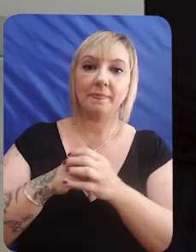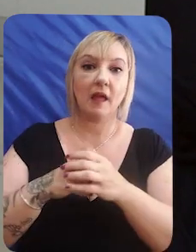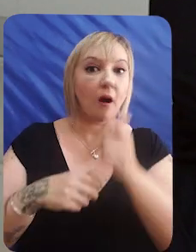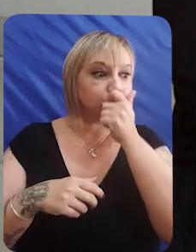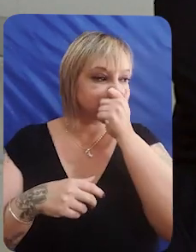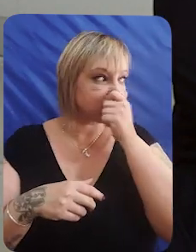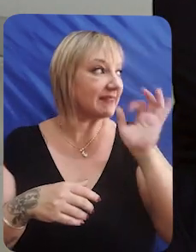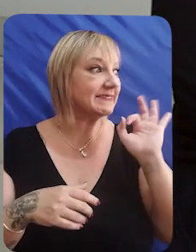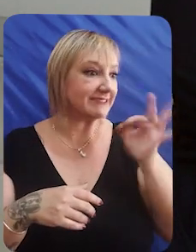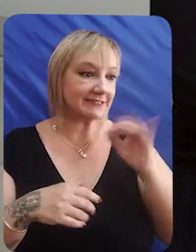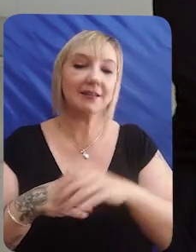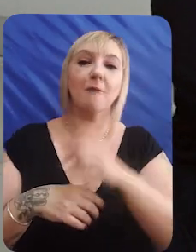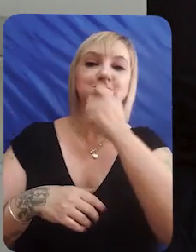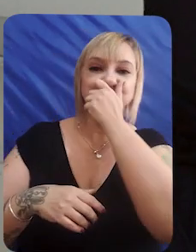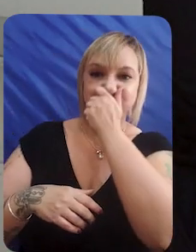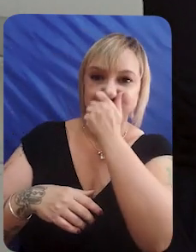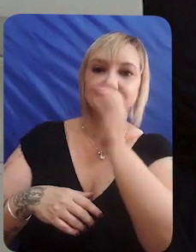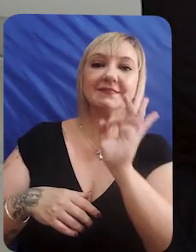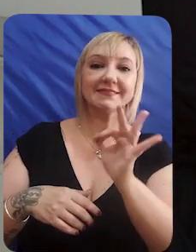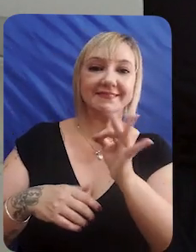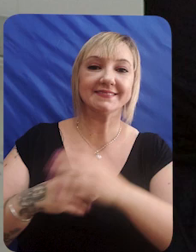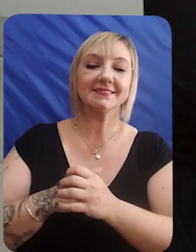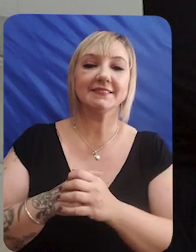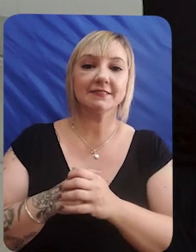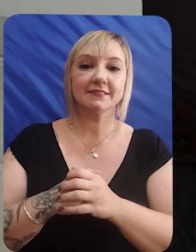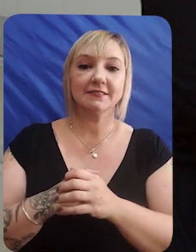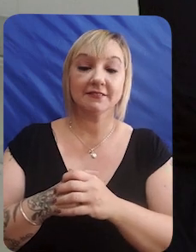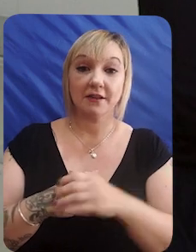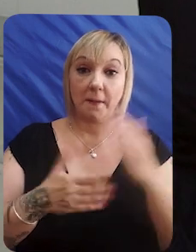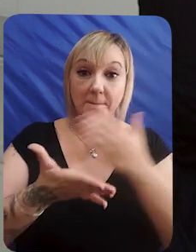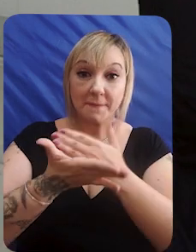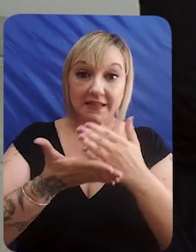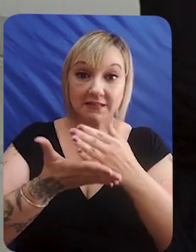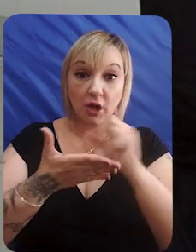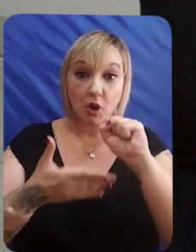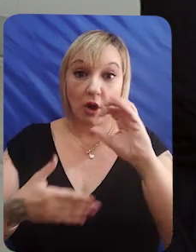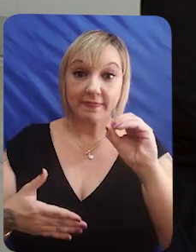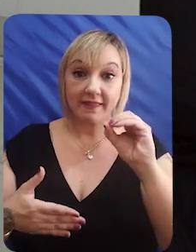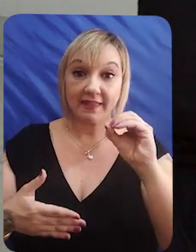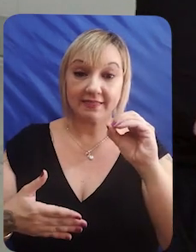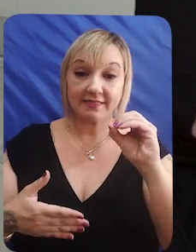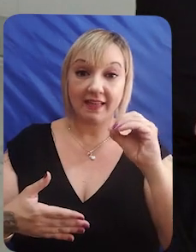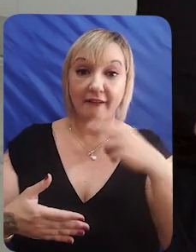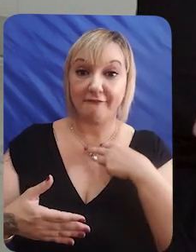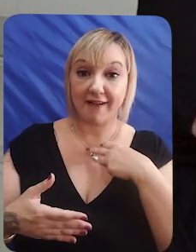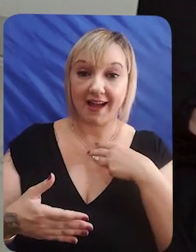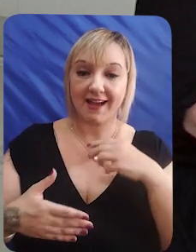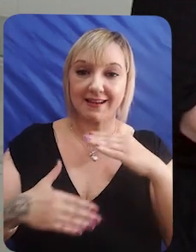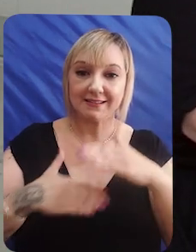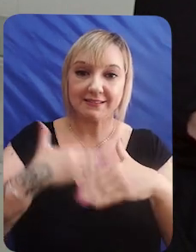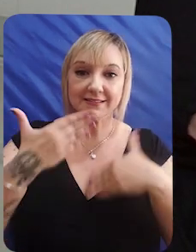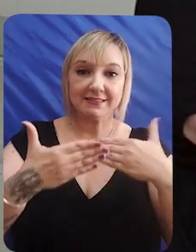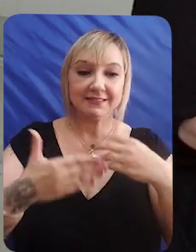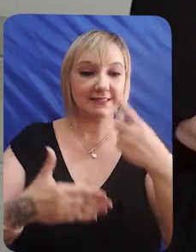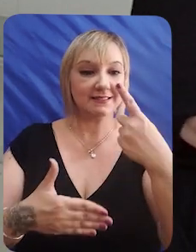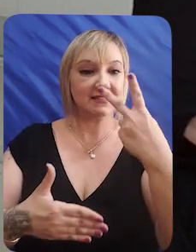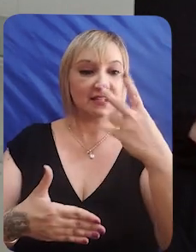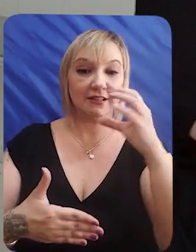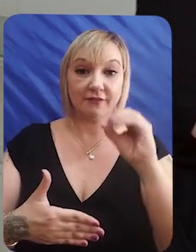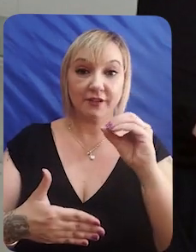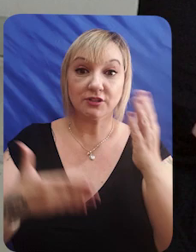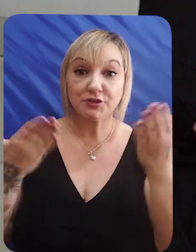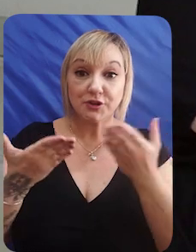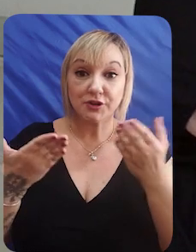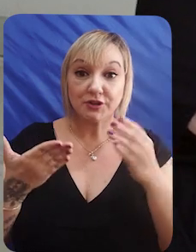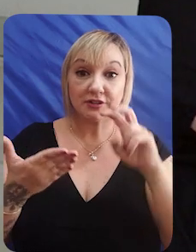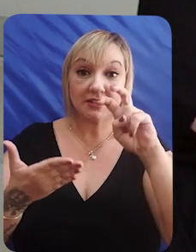lotado, né? Está lotado. Lotado. No princípio eram 80 vagas, A demanda foi grande, foi para 120 e hoje nós